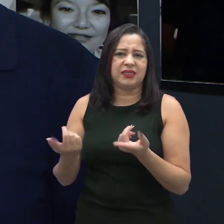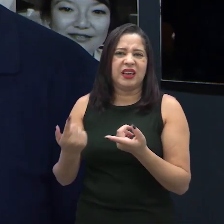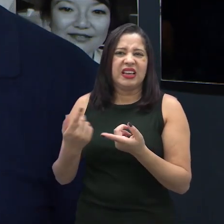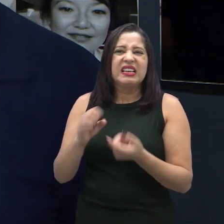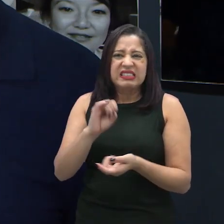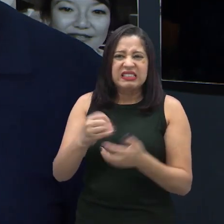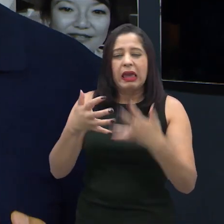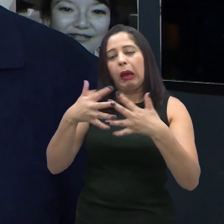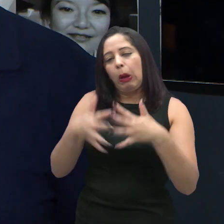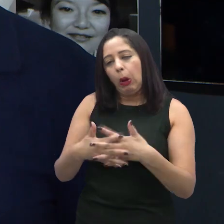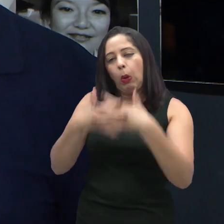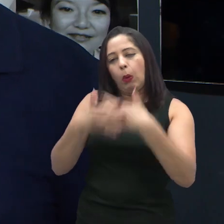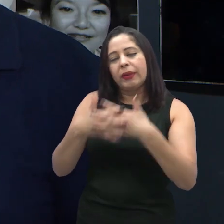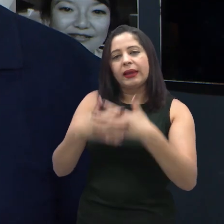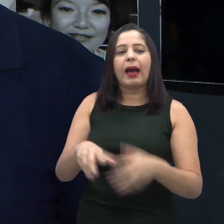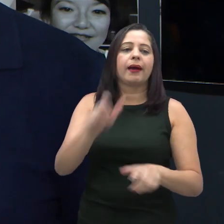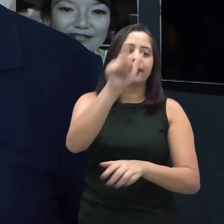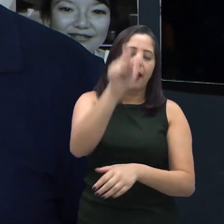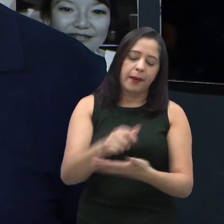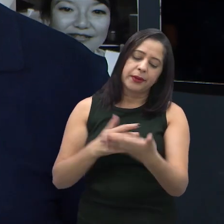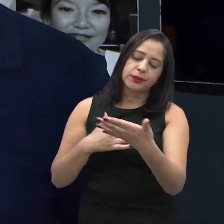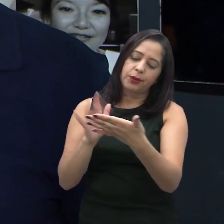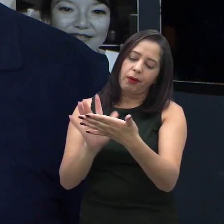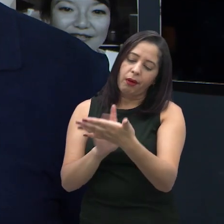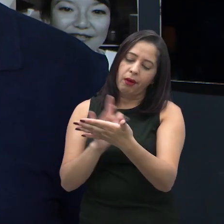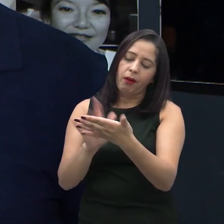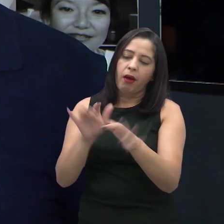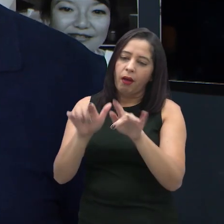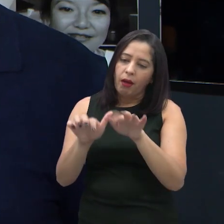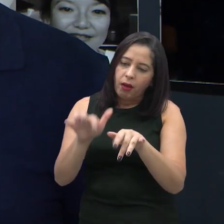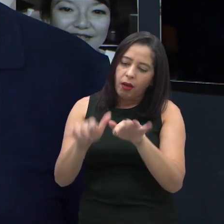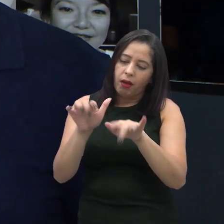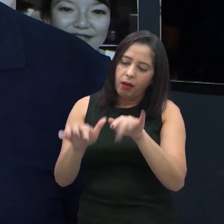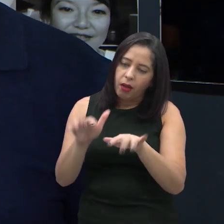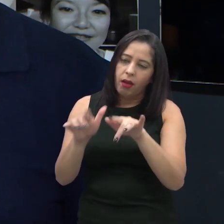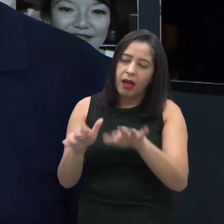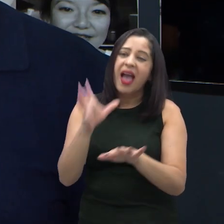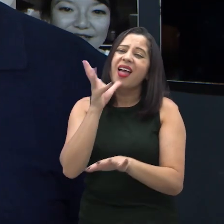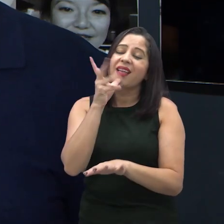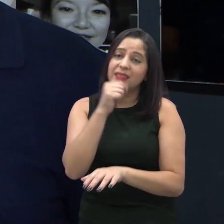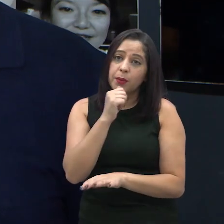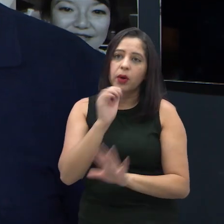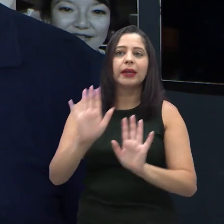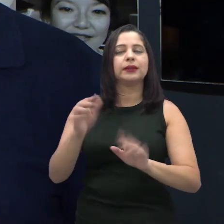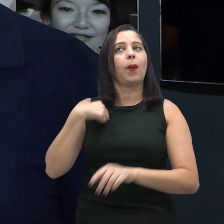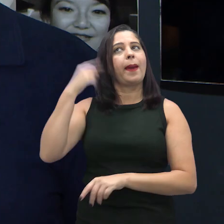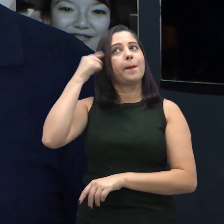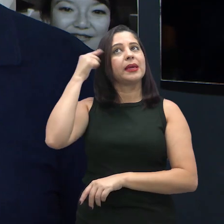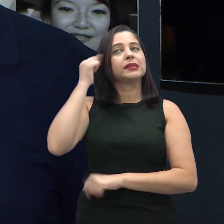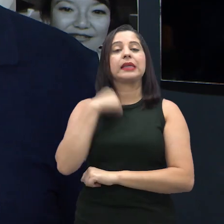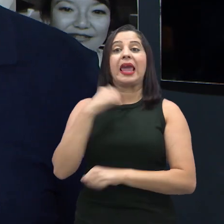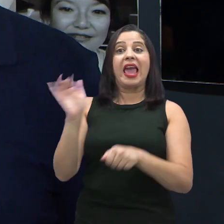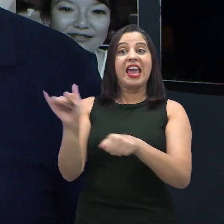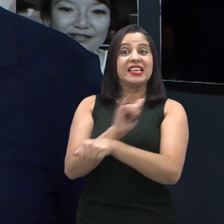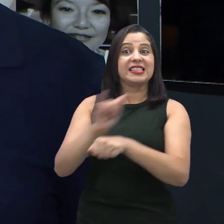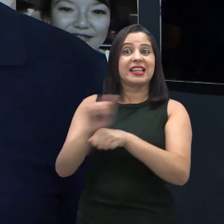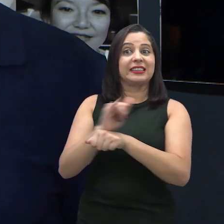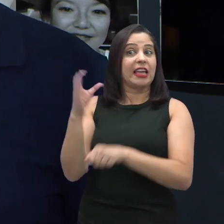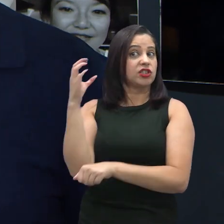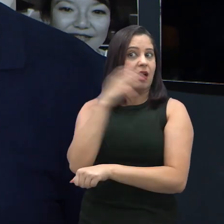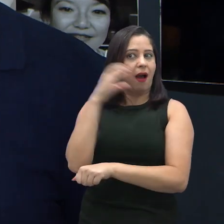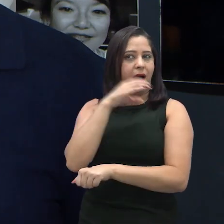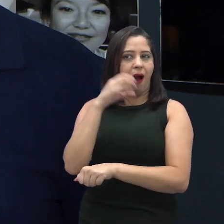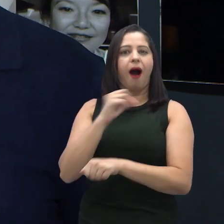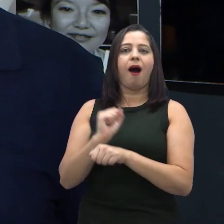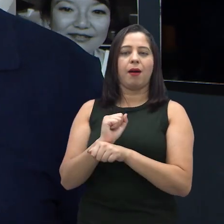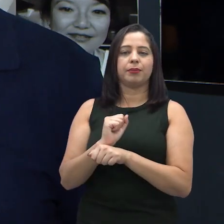para que a pessoa também não ficasse por horas ali na frente de um aplicativo para poder digitar. Então a gente tentou criar uma forma de ser mais